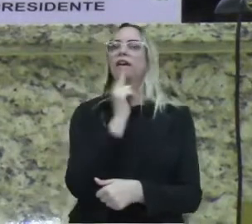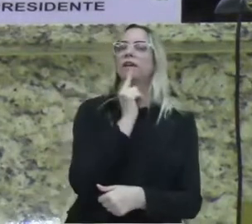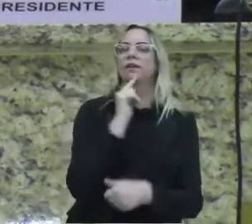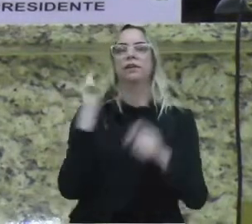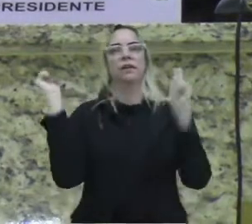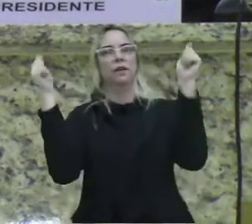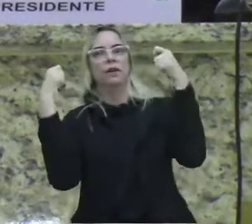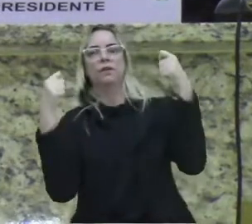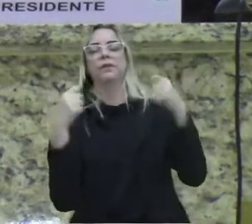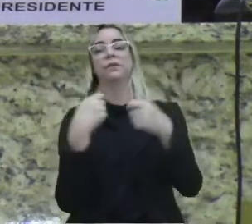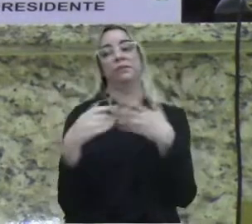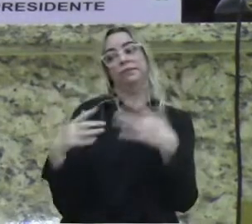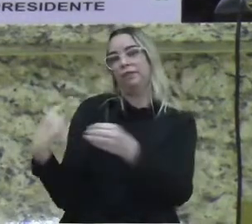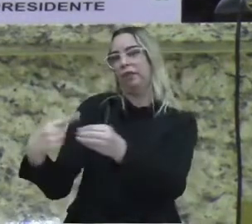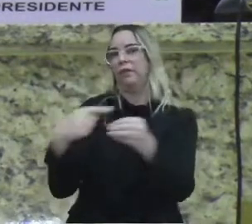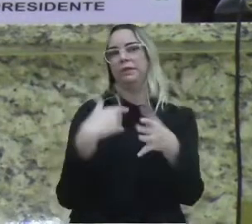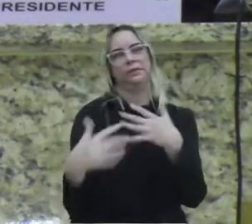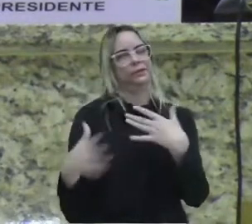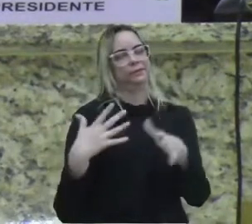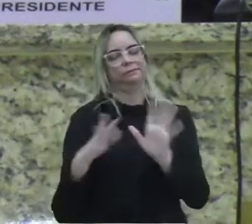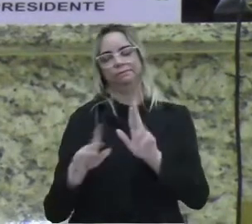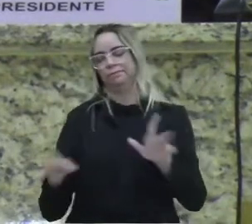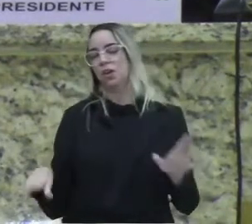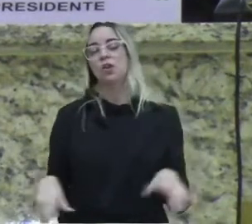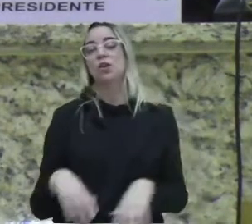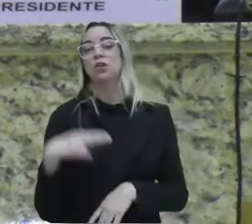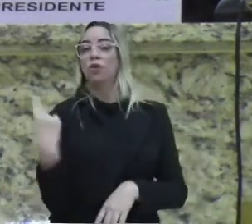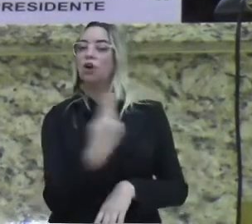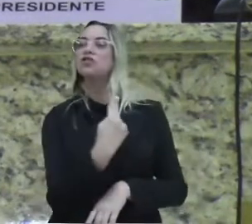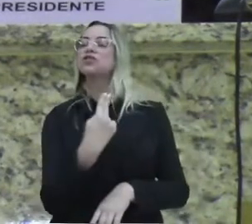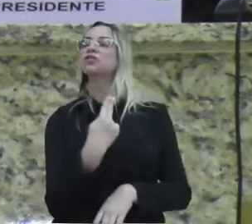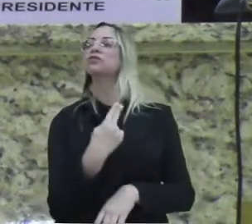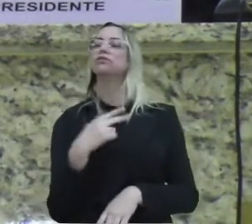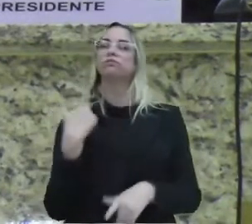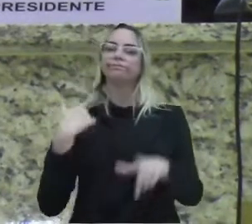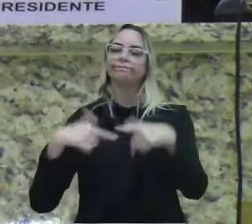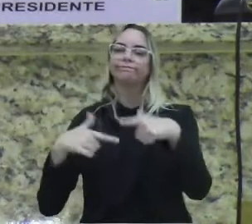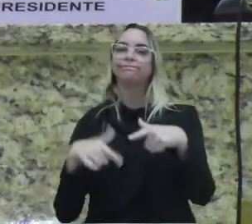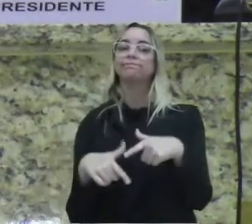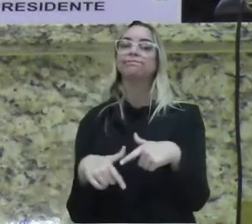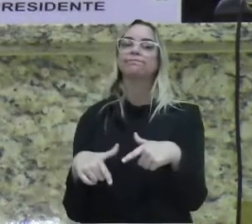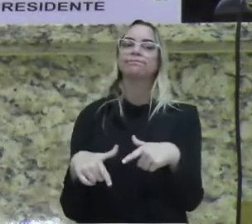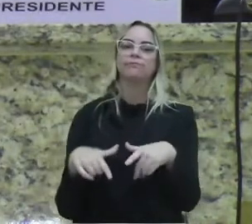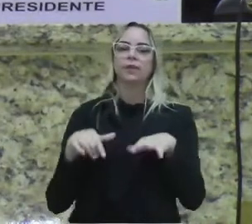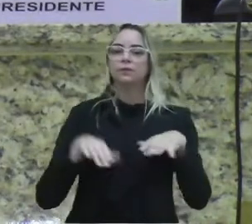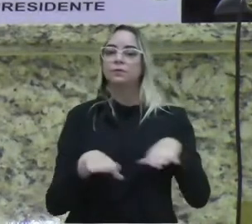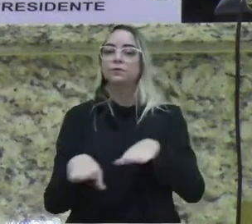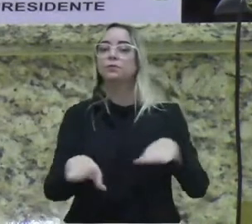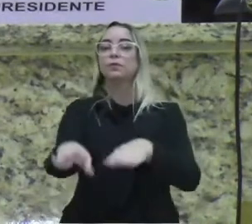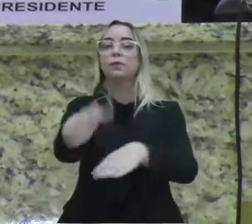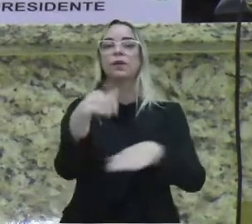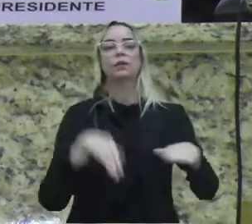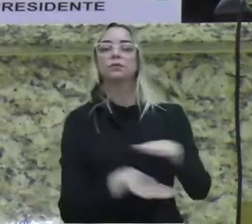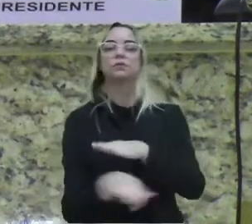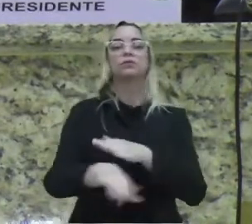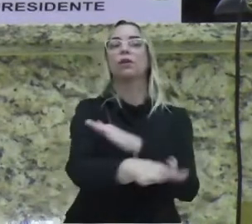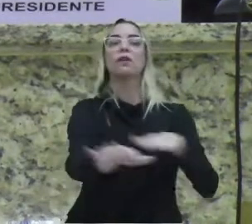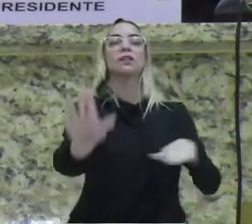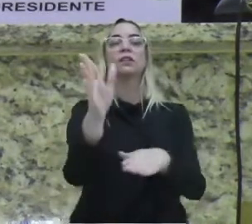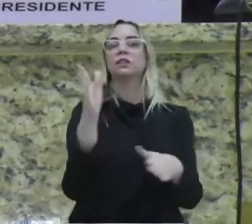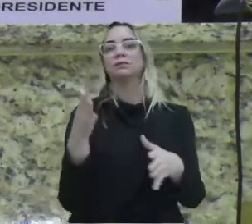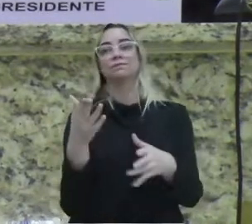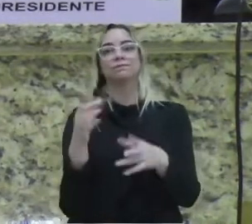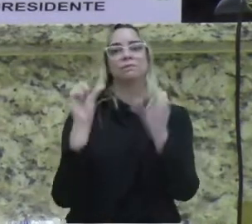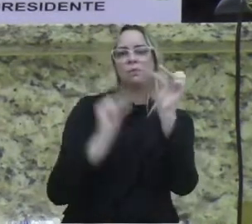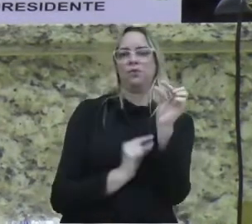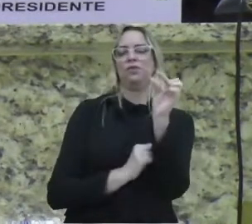Caruaru. Então, nós trabalhamos com uma frota limitada. E, para isso, a gente também tem que ter